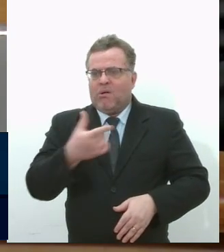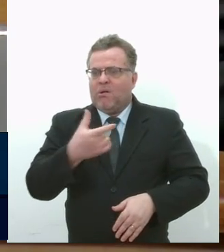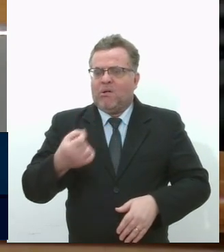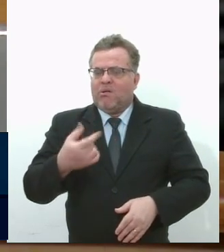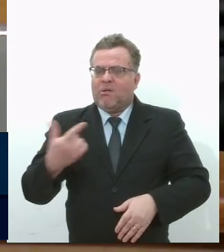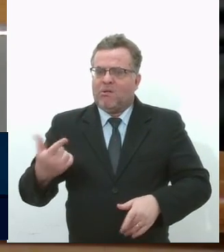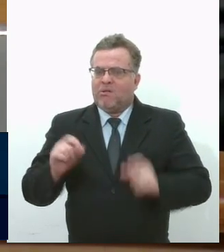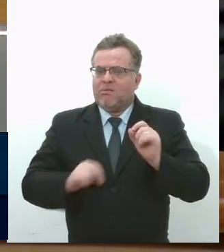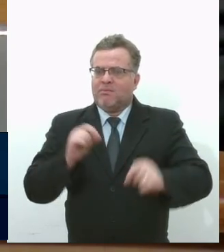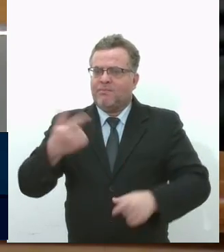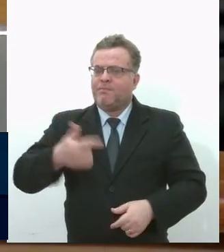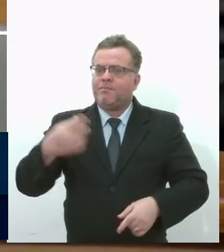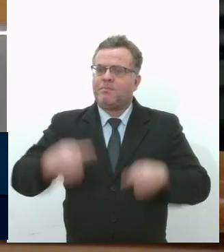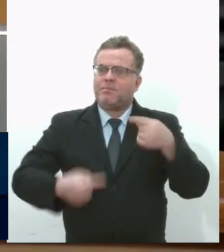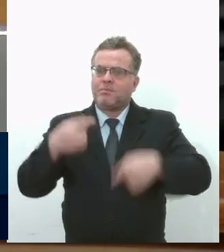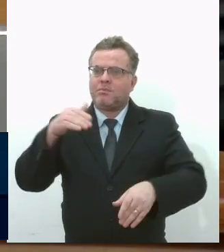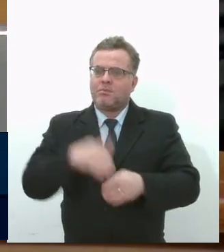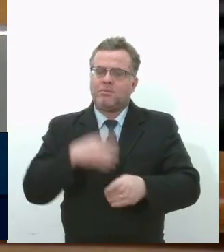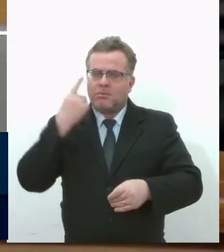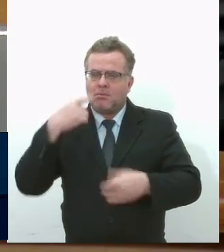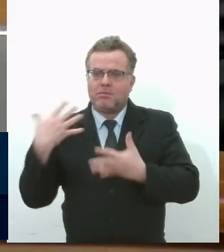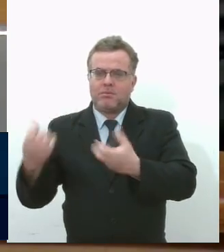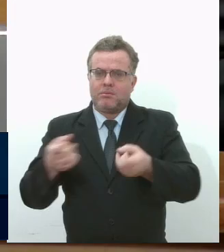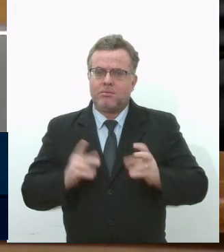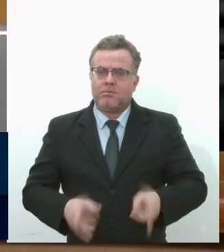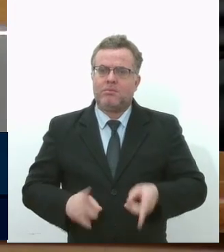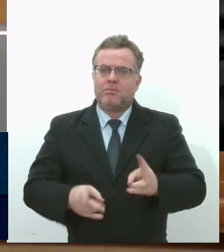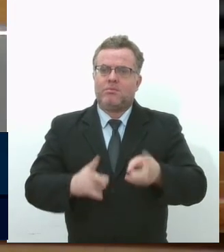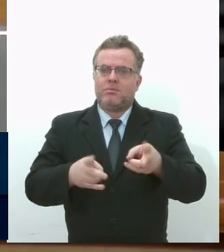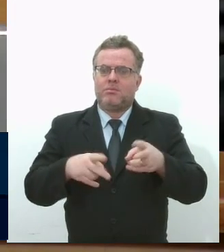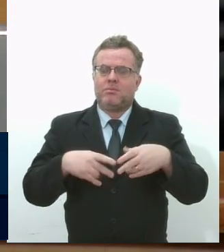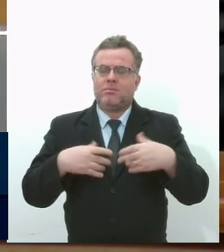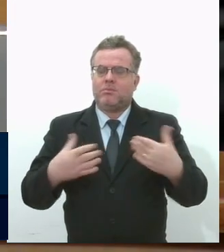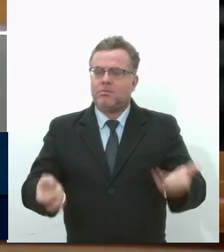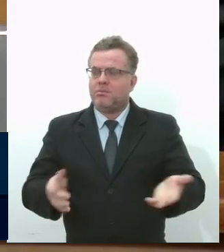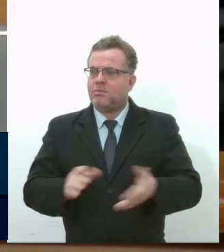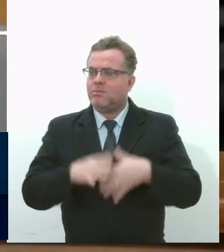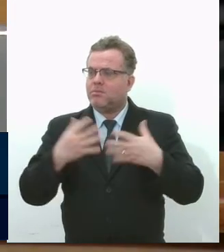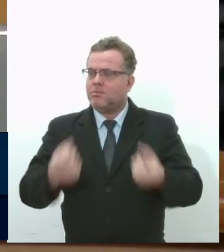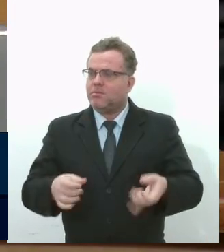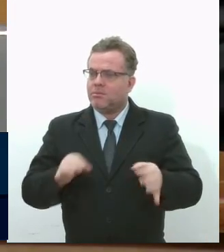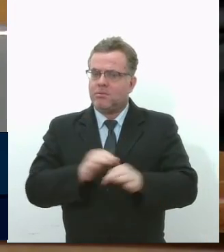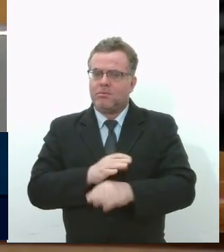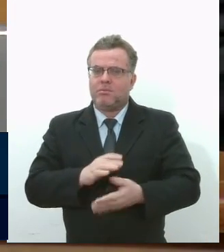segunda discussão, em discussão e votação, deputados que aprovam, permanecem como aprovados.